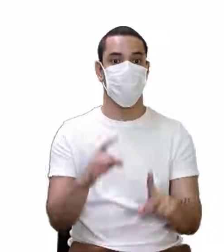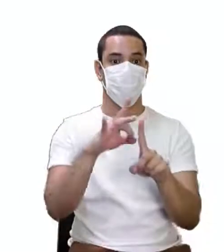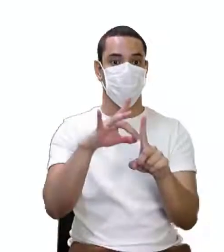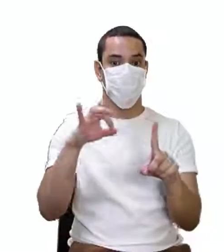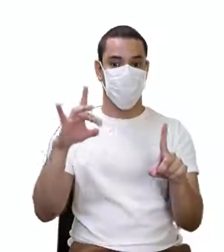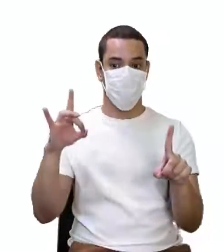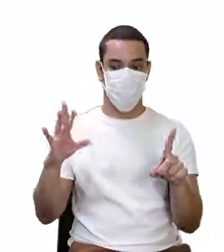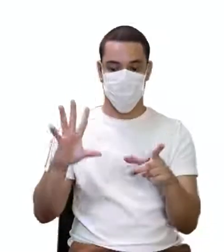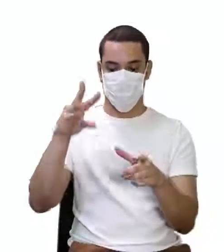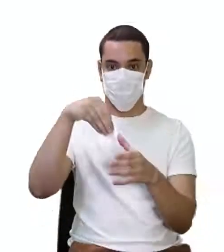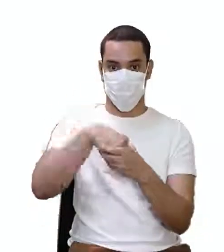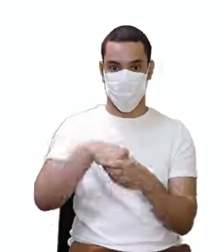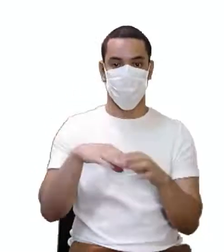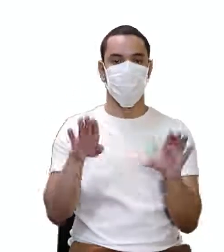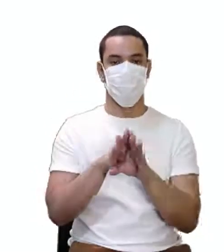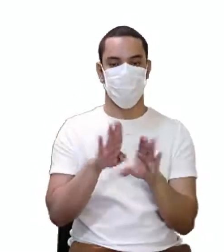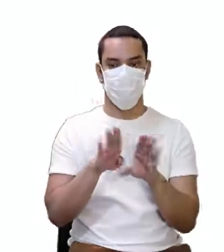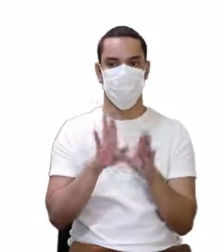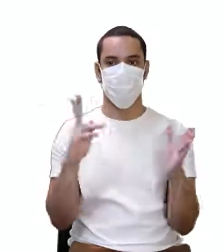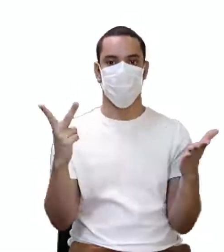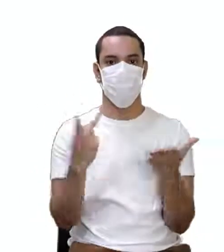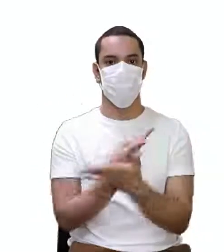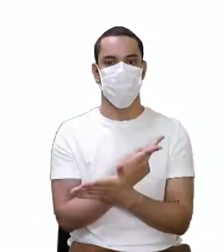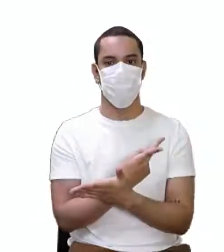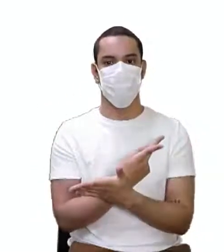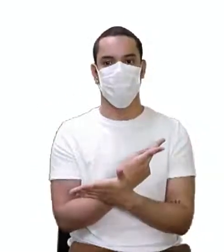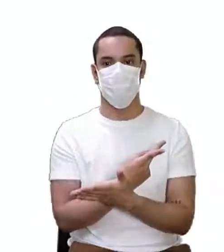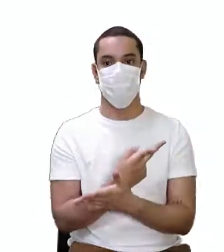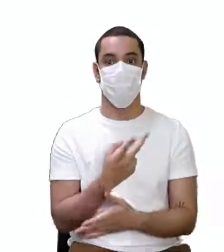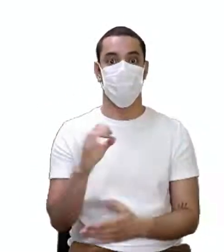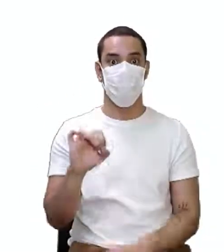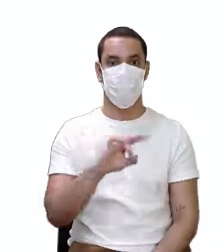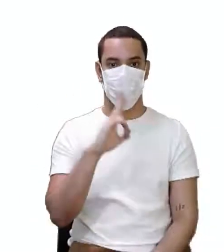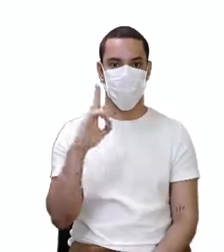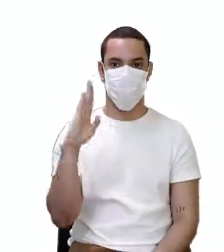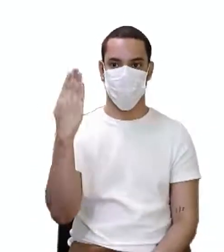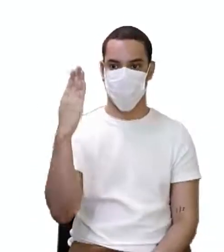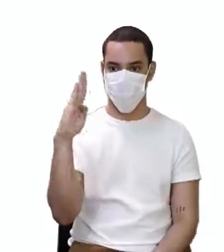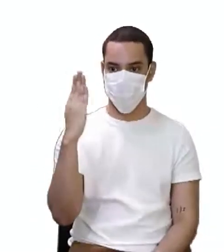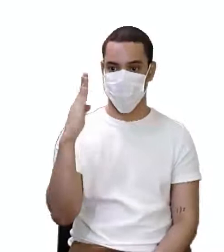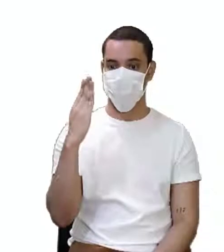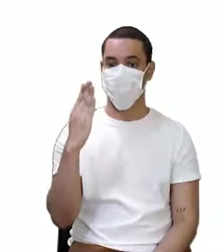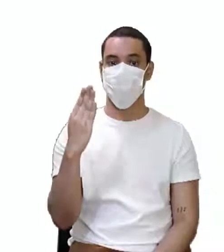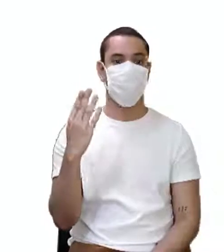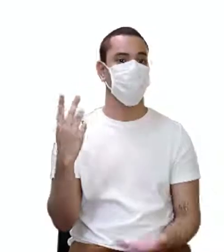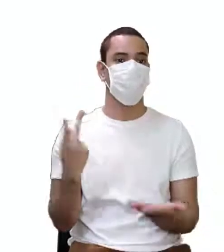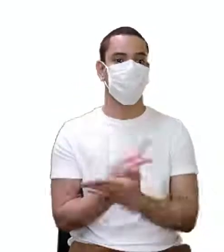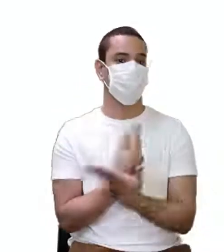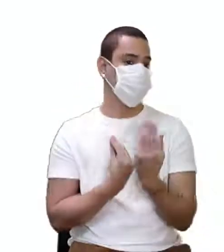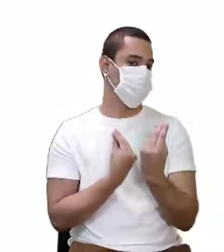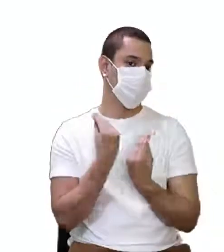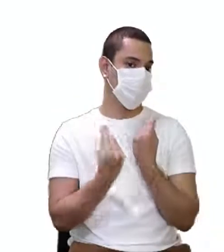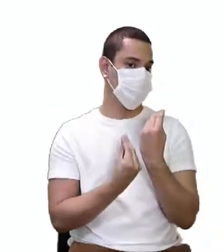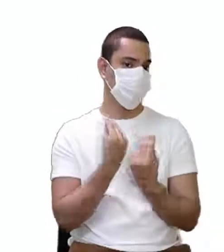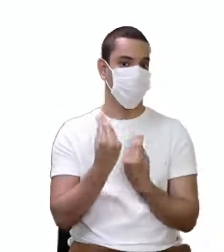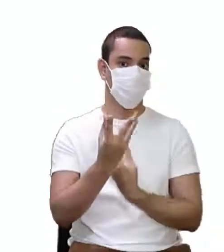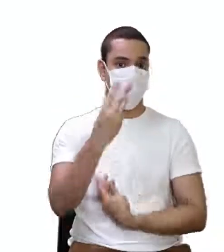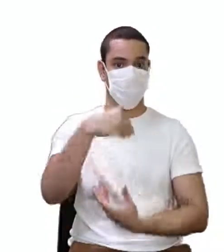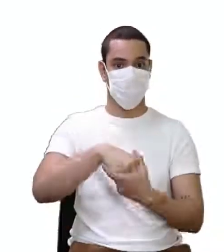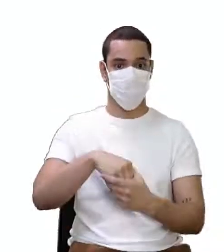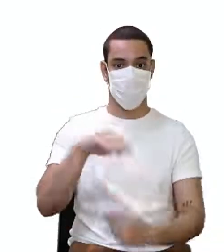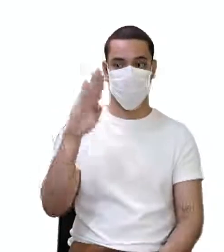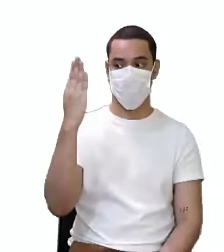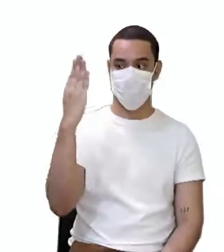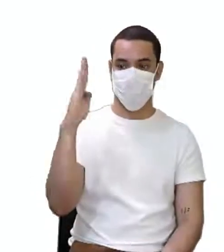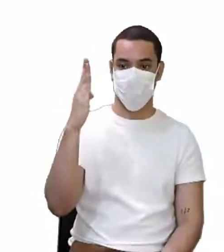isolamento interno também vai acontecer, ou intrínseco, ou biológico, são provocados por causas